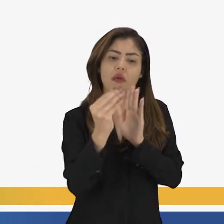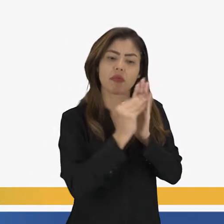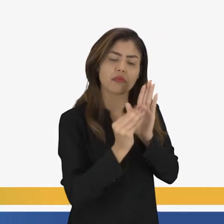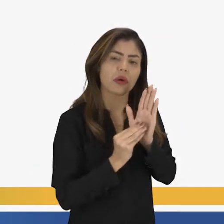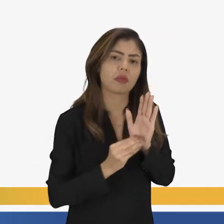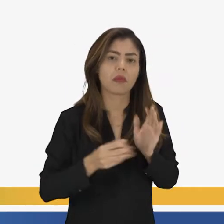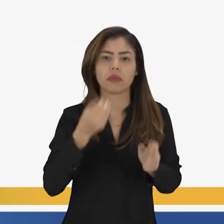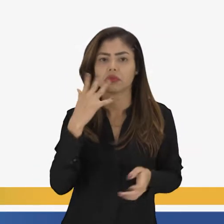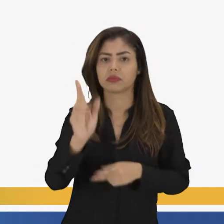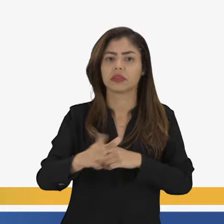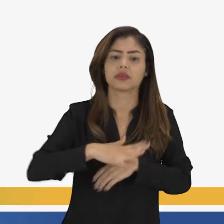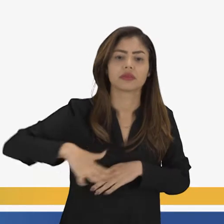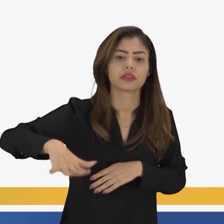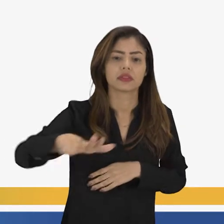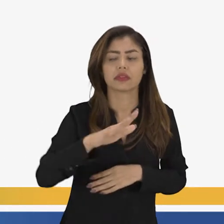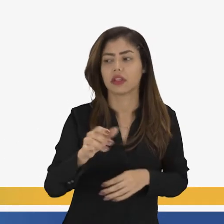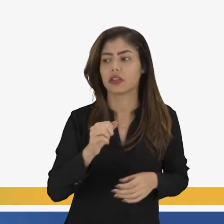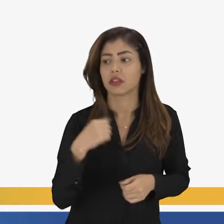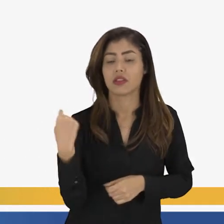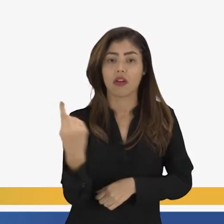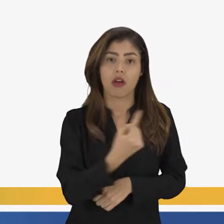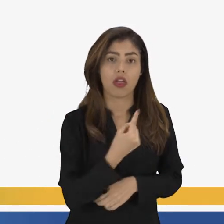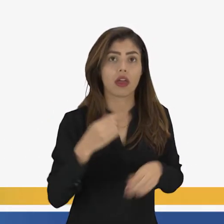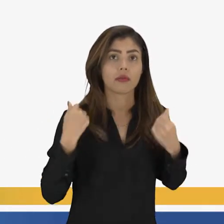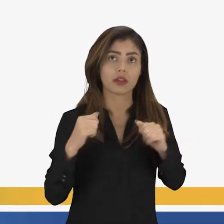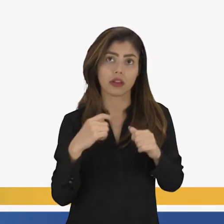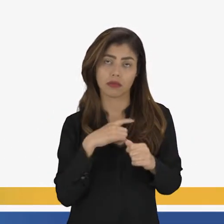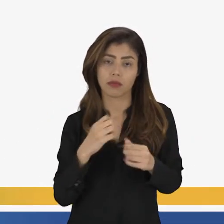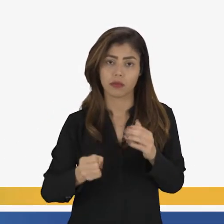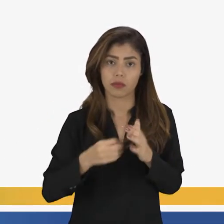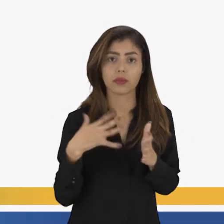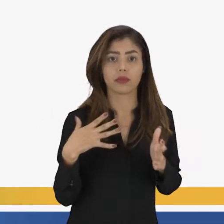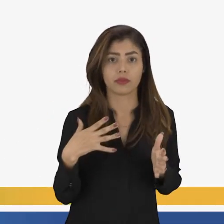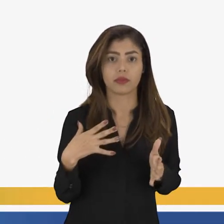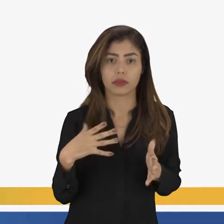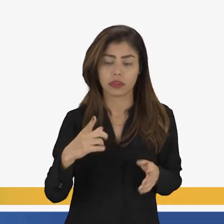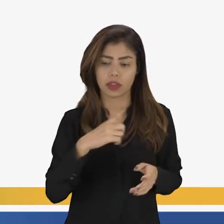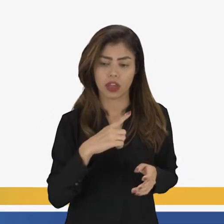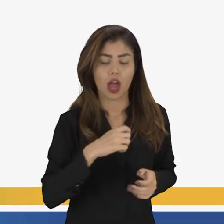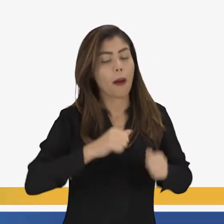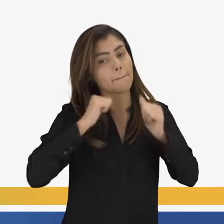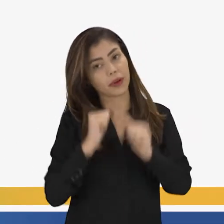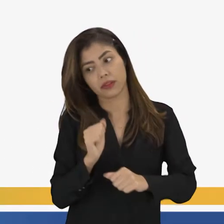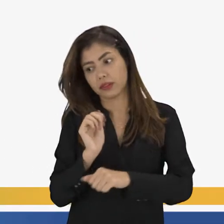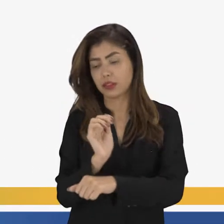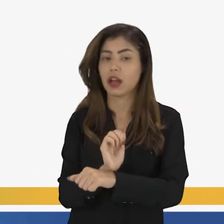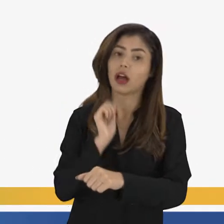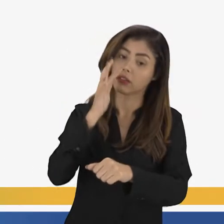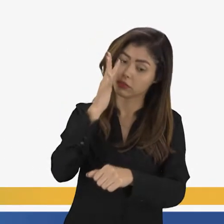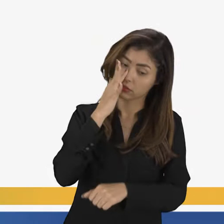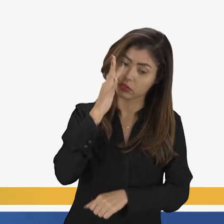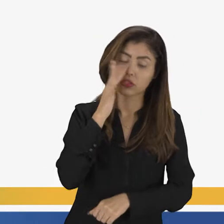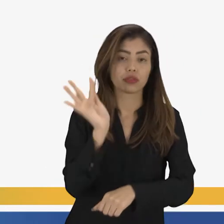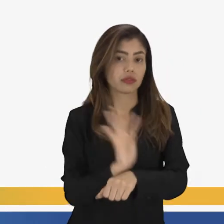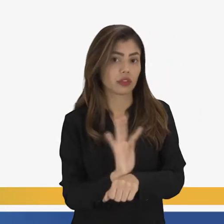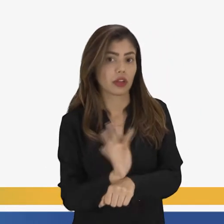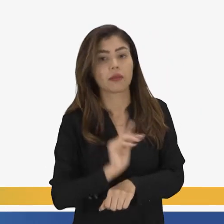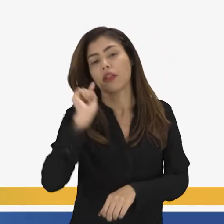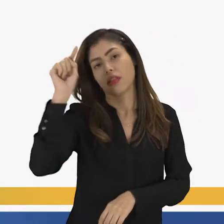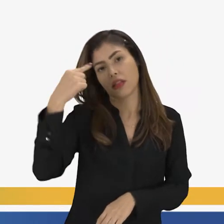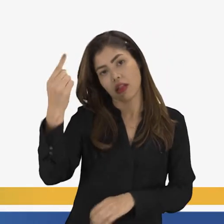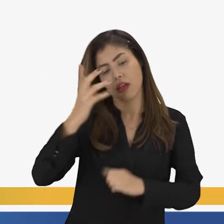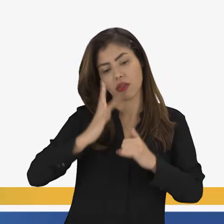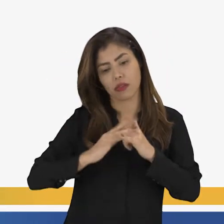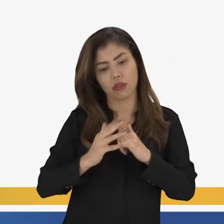a sociedade, né? Então, eu gostaria muito que quem tiver a possibilidade assista a esse filme. Ele está disponível lá no